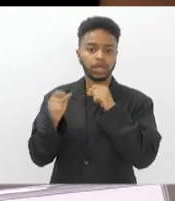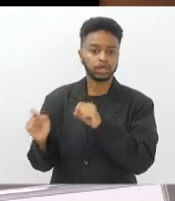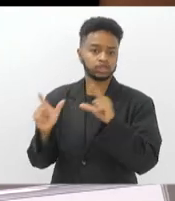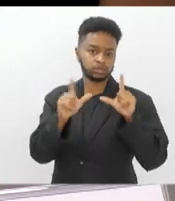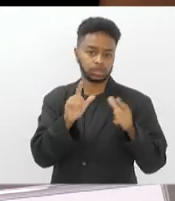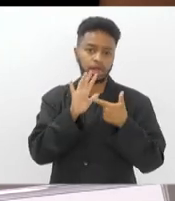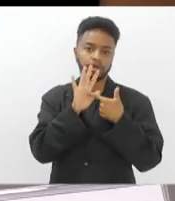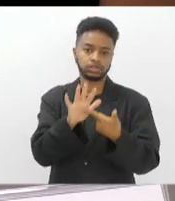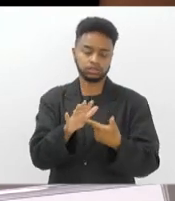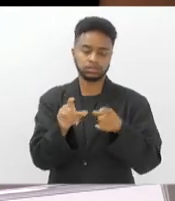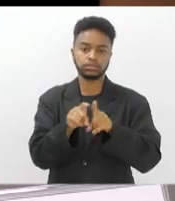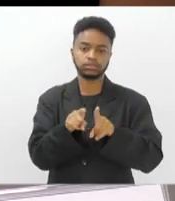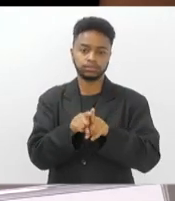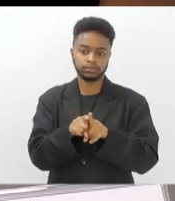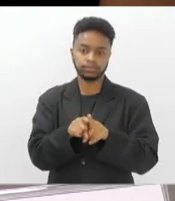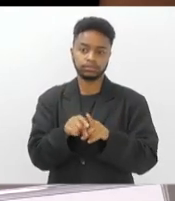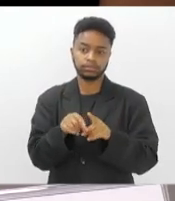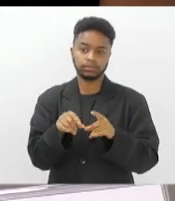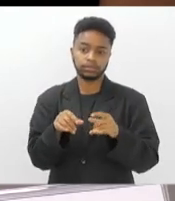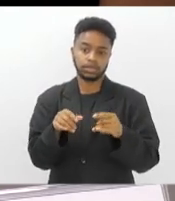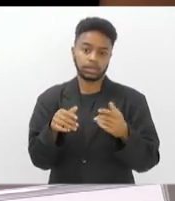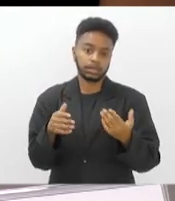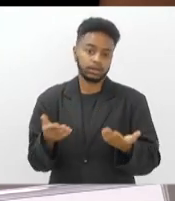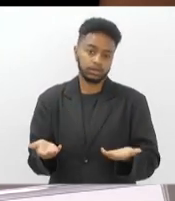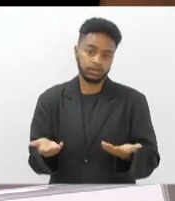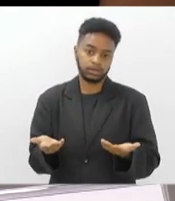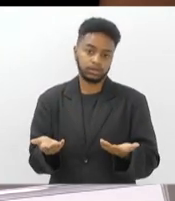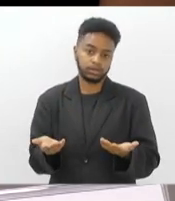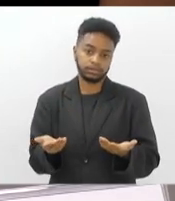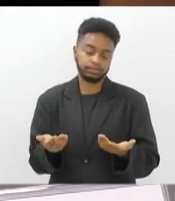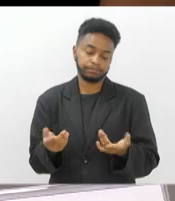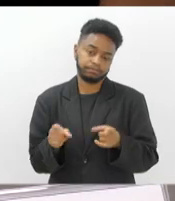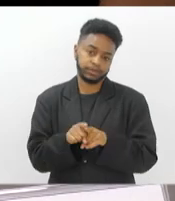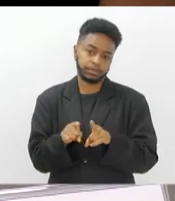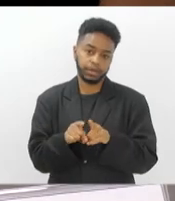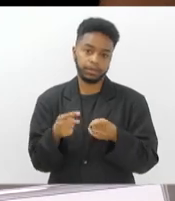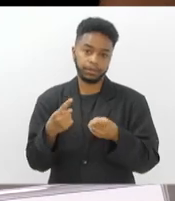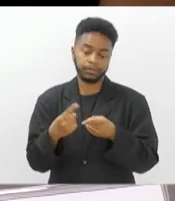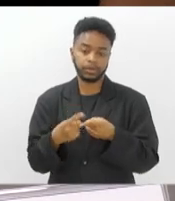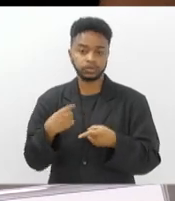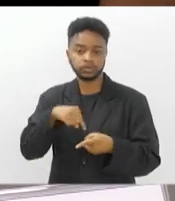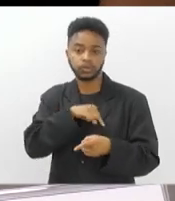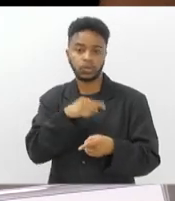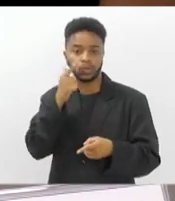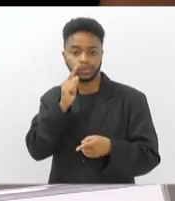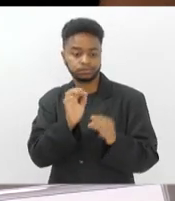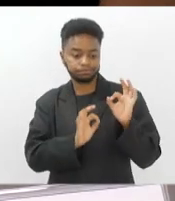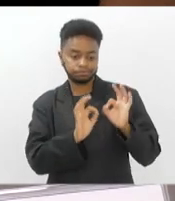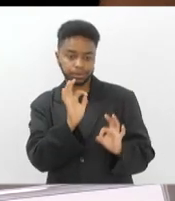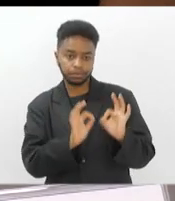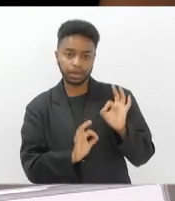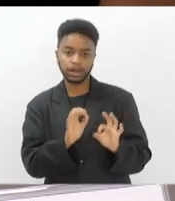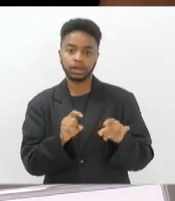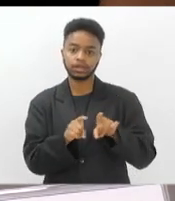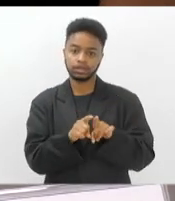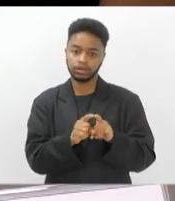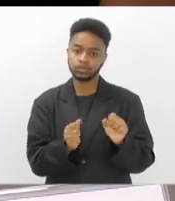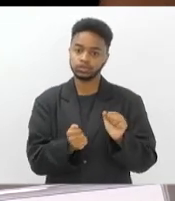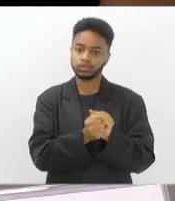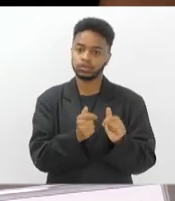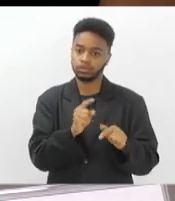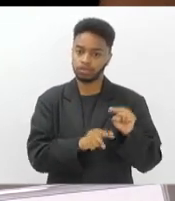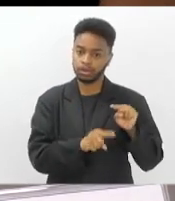projeção né e e e até para que nós também possamos nos preparar né com equipamentos